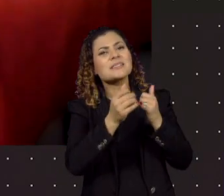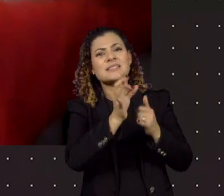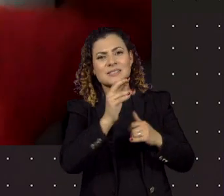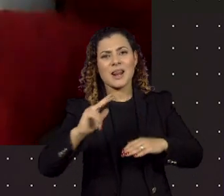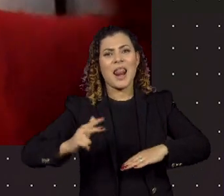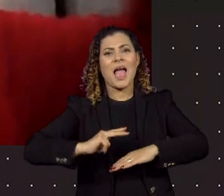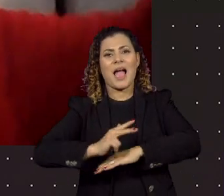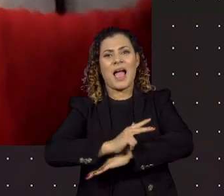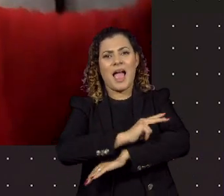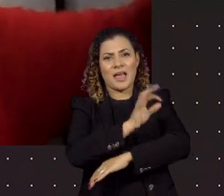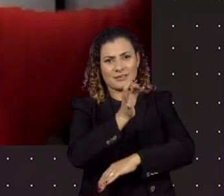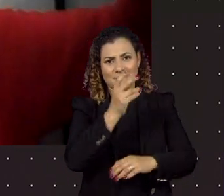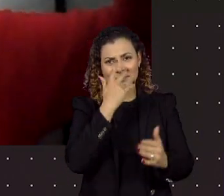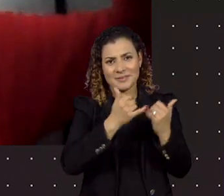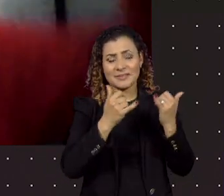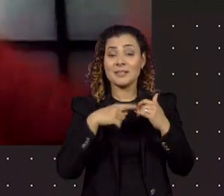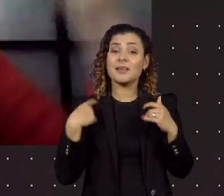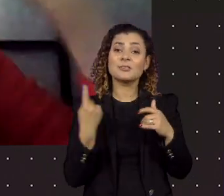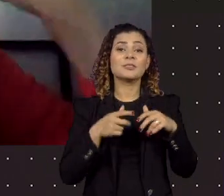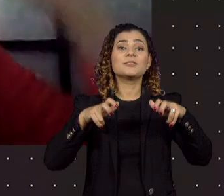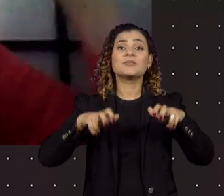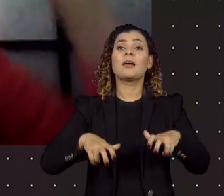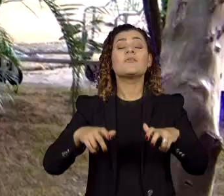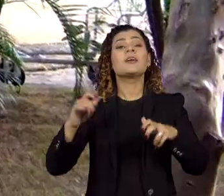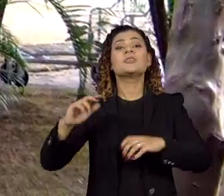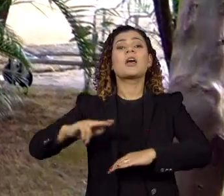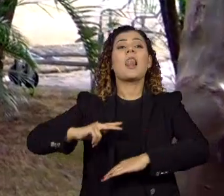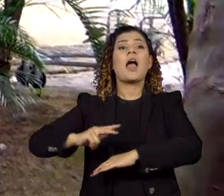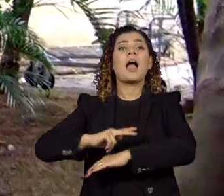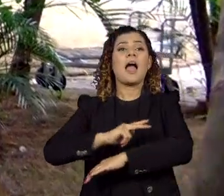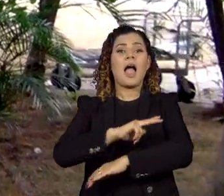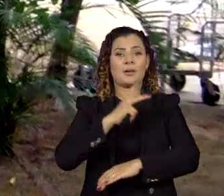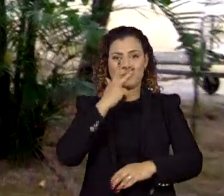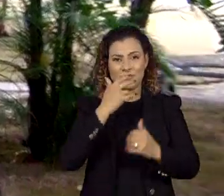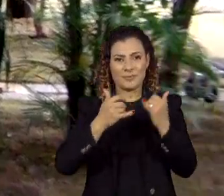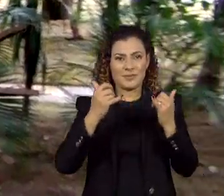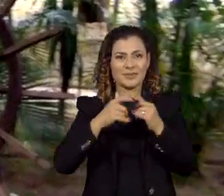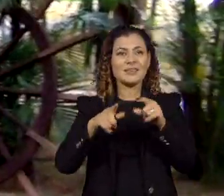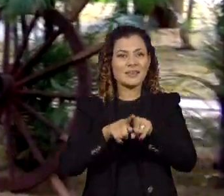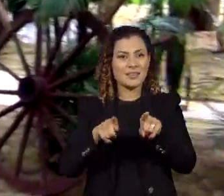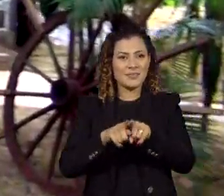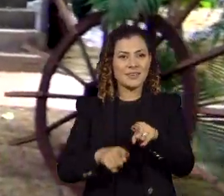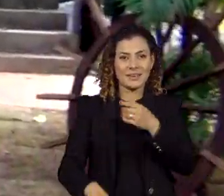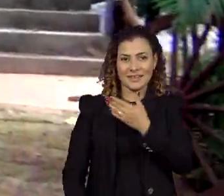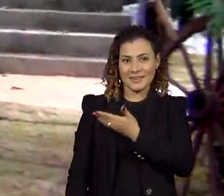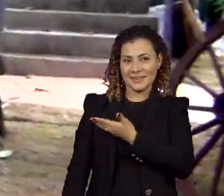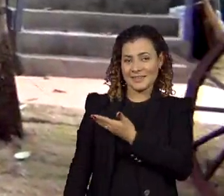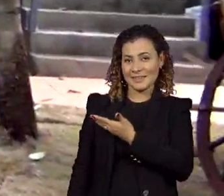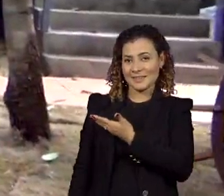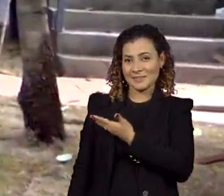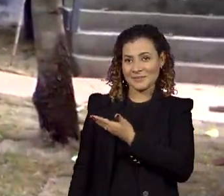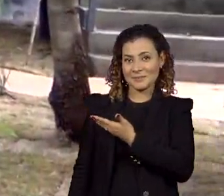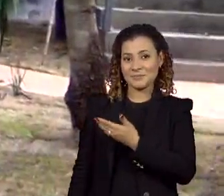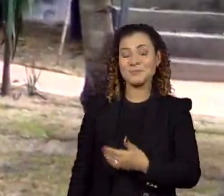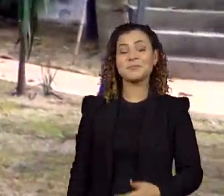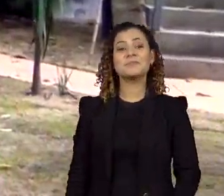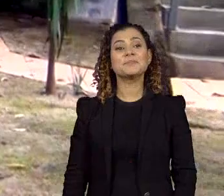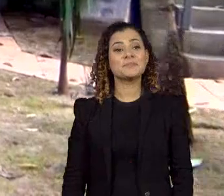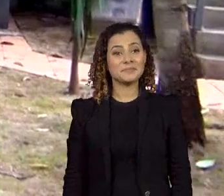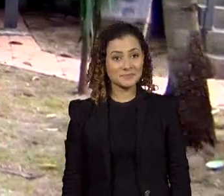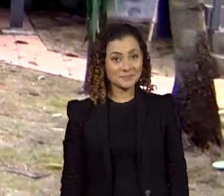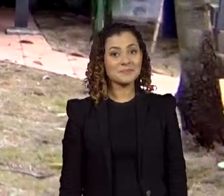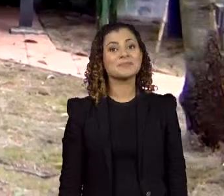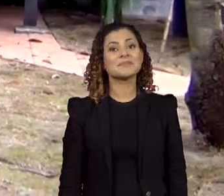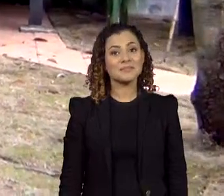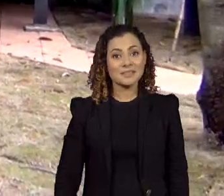gente ficava ali. O lagarto era um ponto de encontro também. Então, muita gente começava aqui,